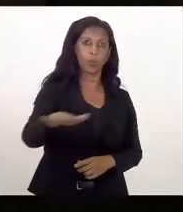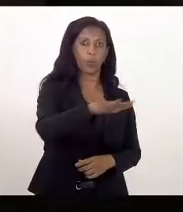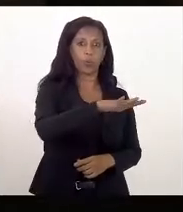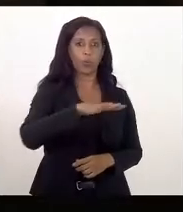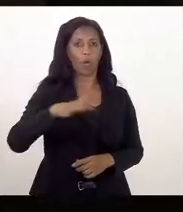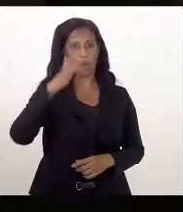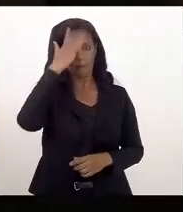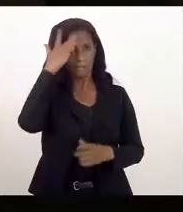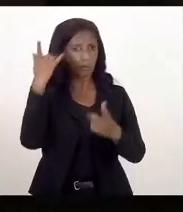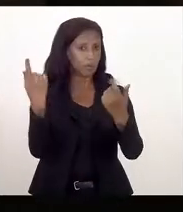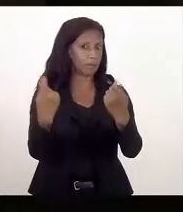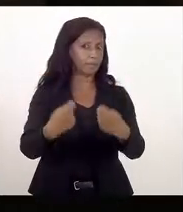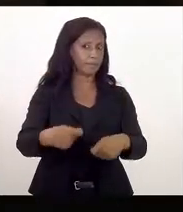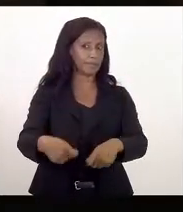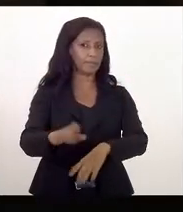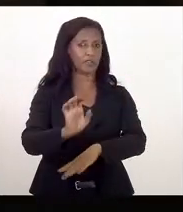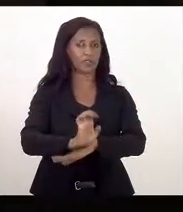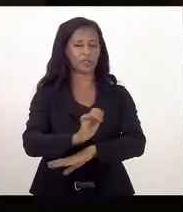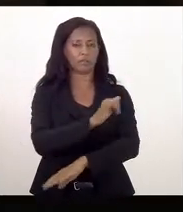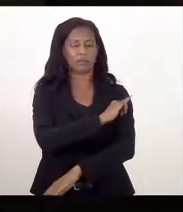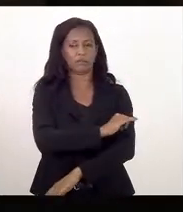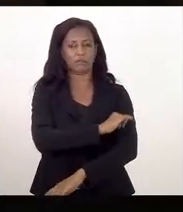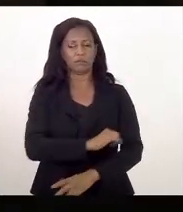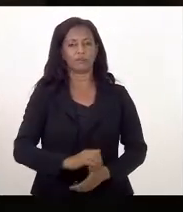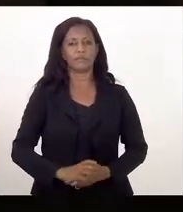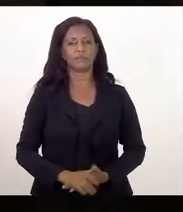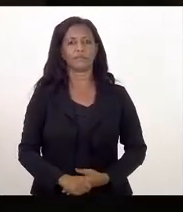carente do Estado do Rio de Janeiro.